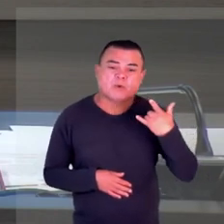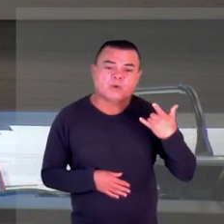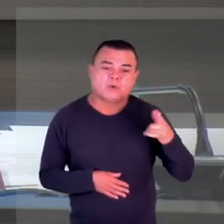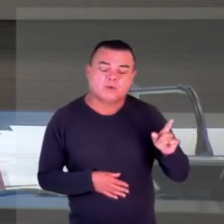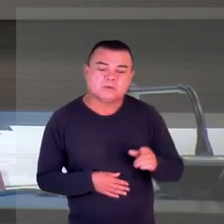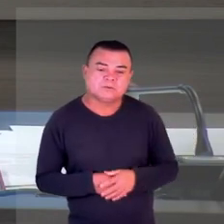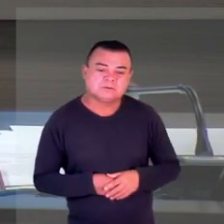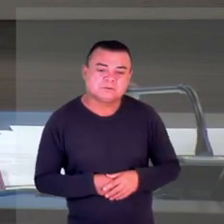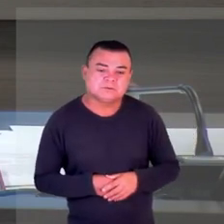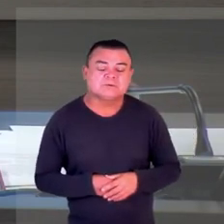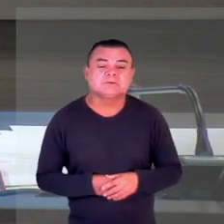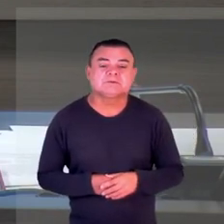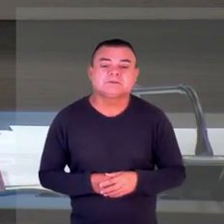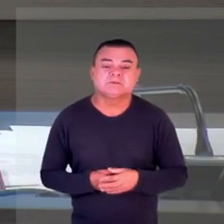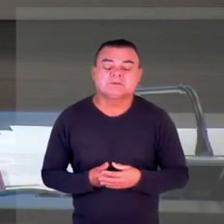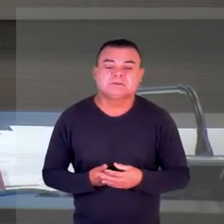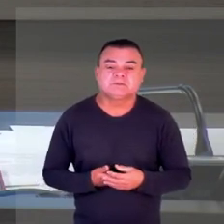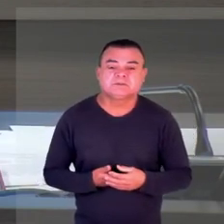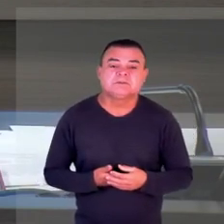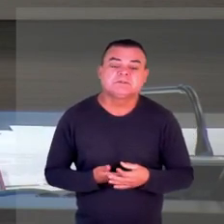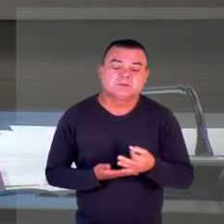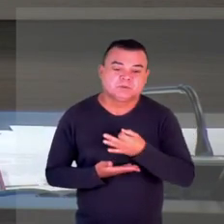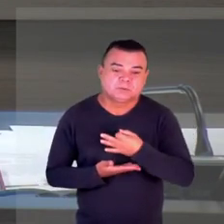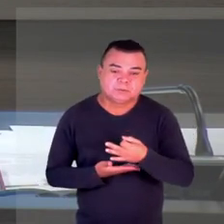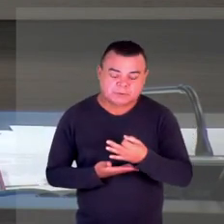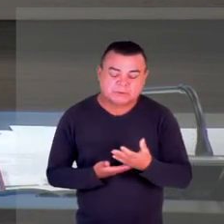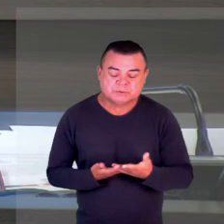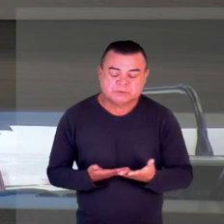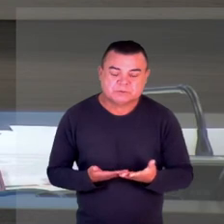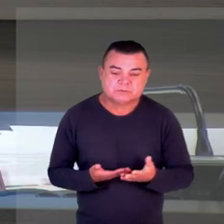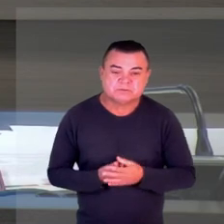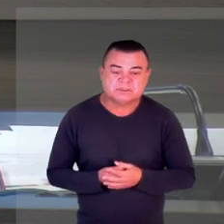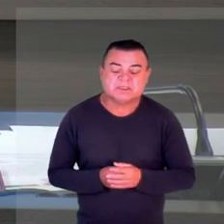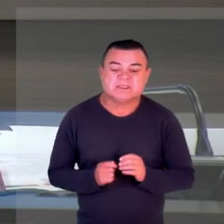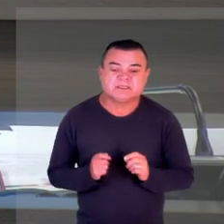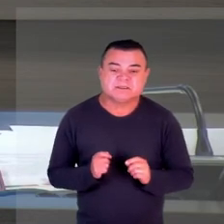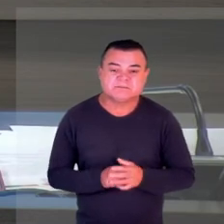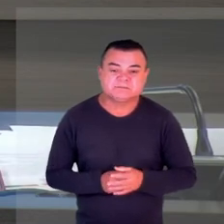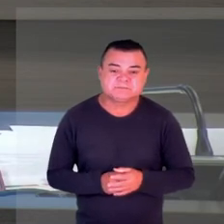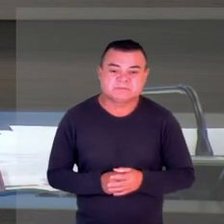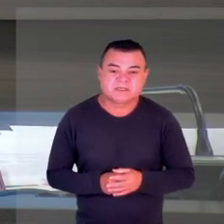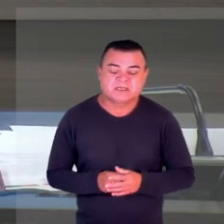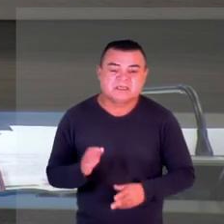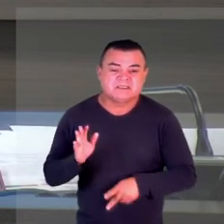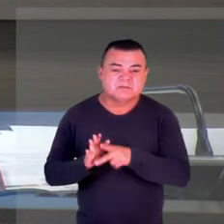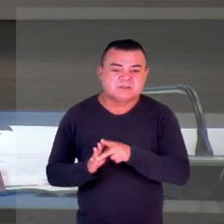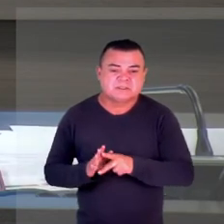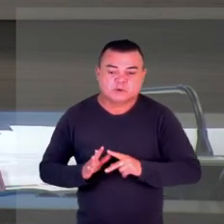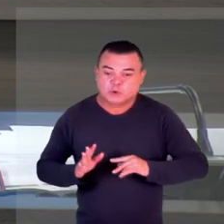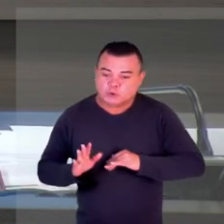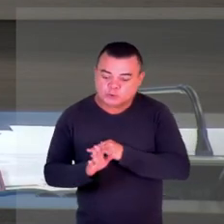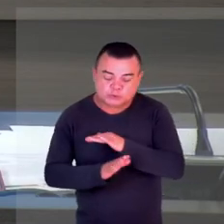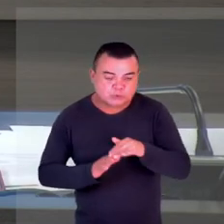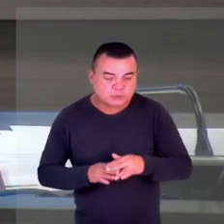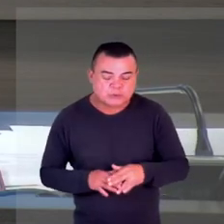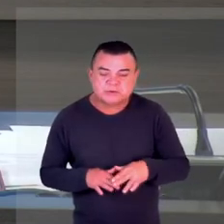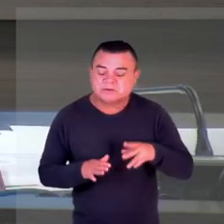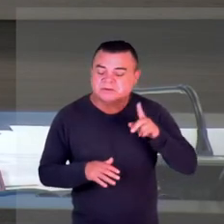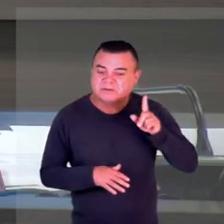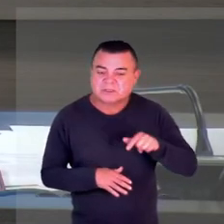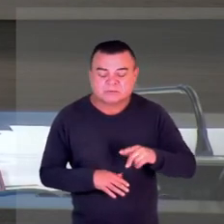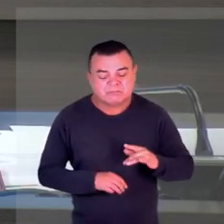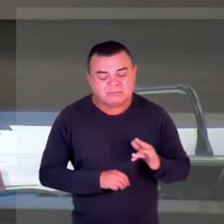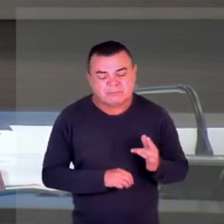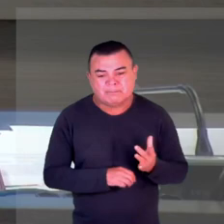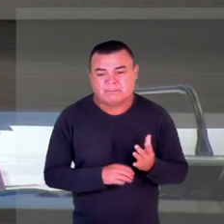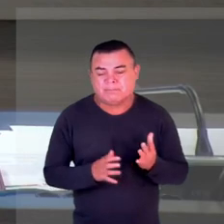outra questão que eu queria colocar cá né Eh esses projetos todos são projetos maravilhosos né